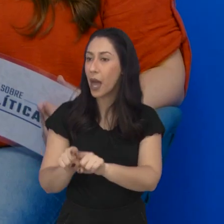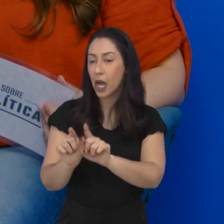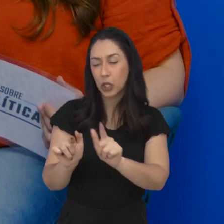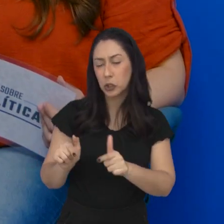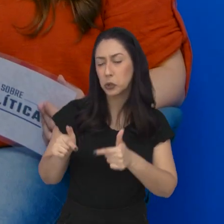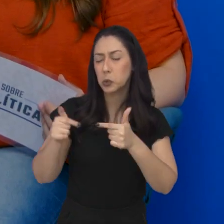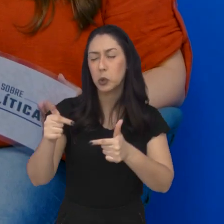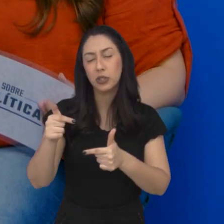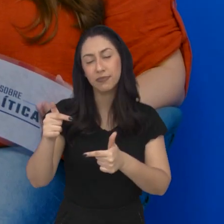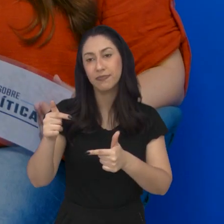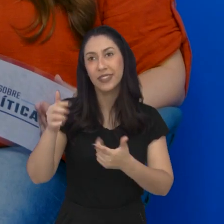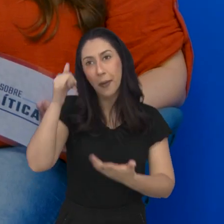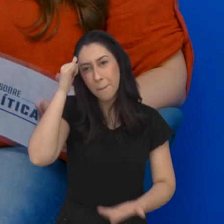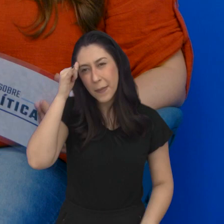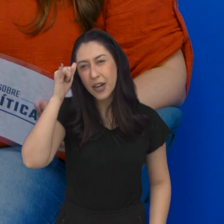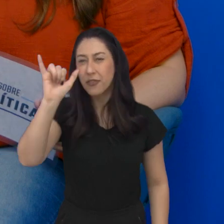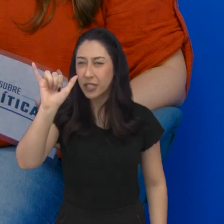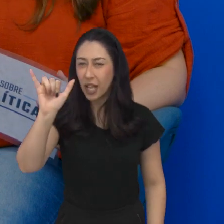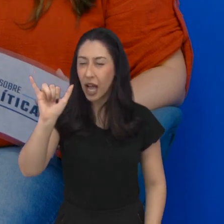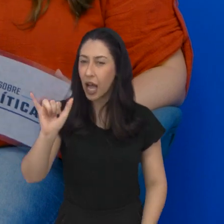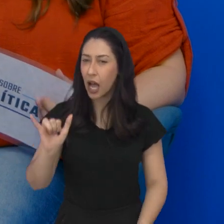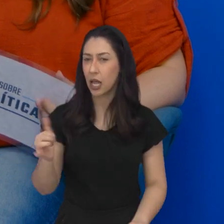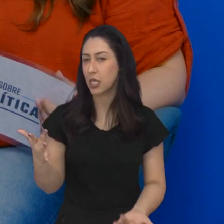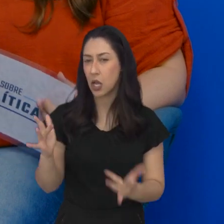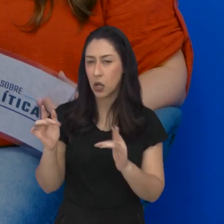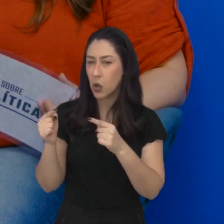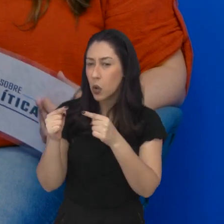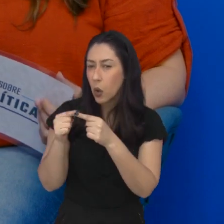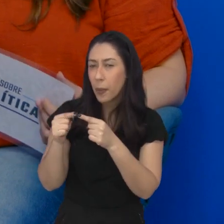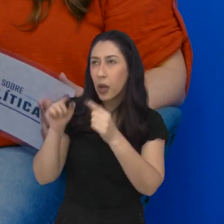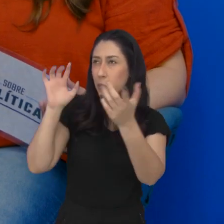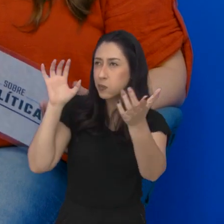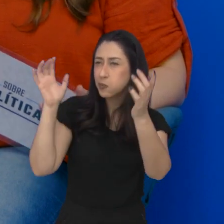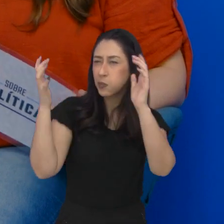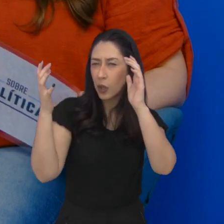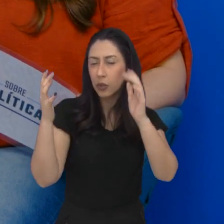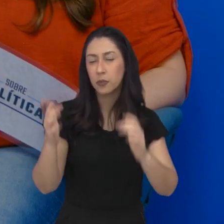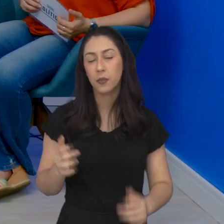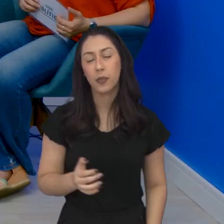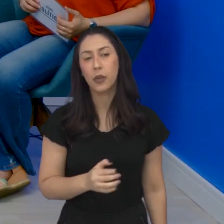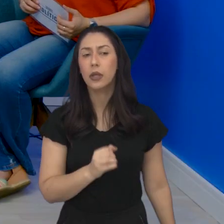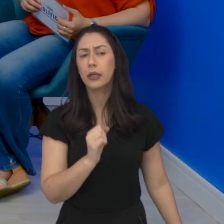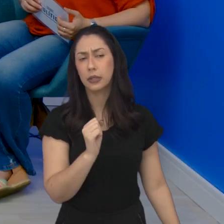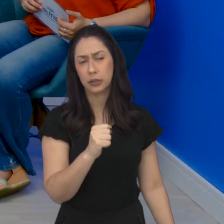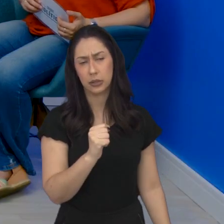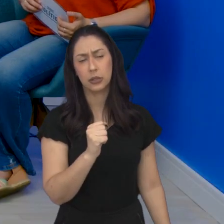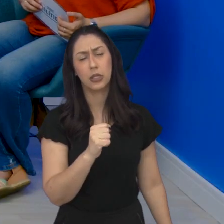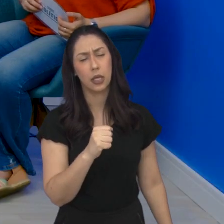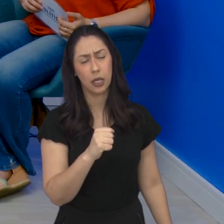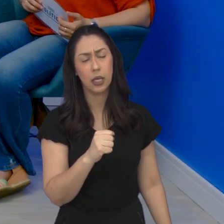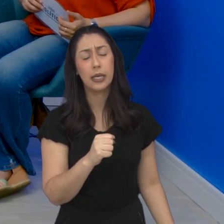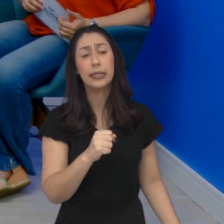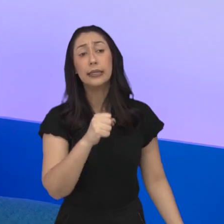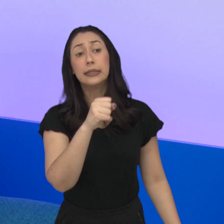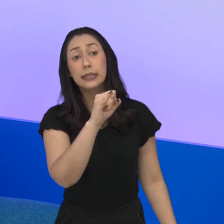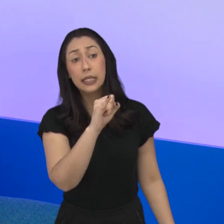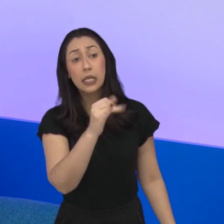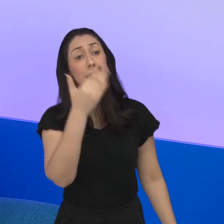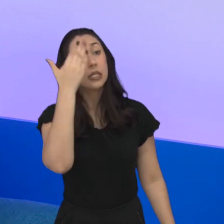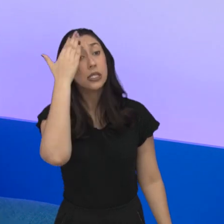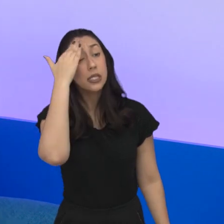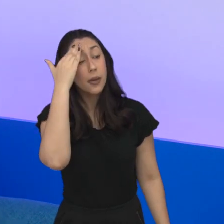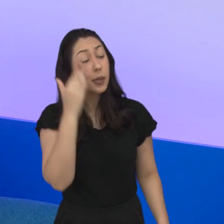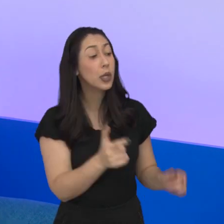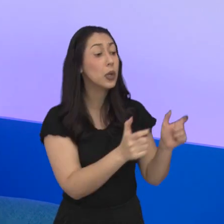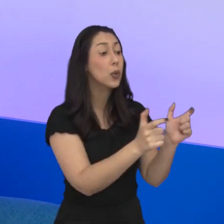com ações de prevenção, tudo relacionado às mudanças climáticas, né? Sim, com certeza, a gente sabendo